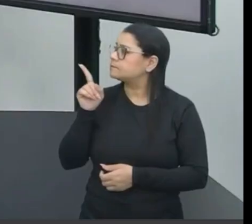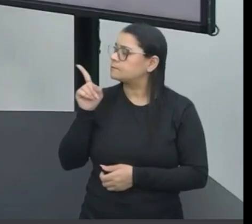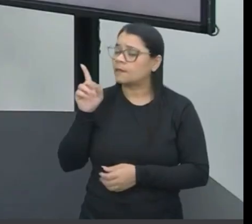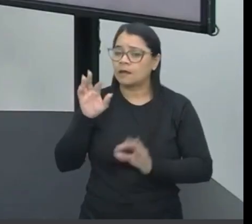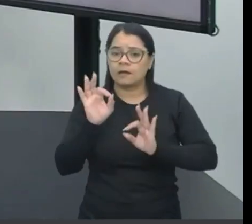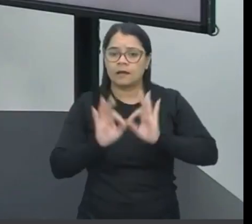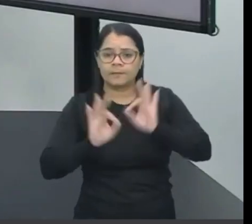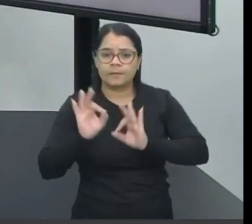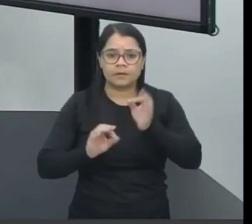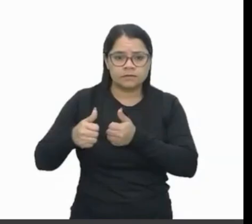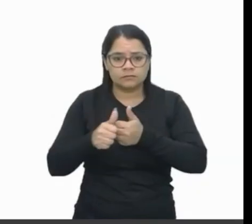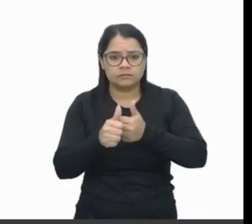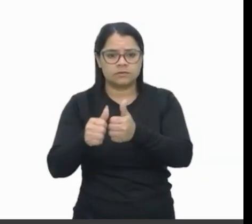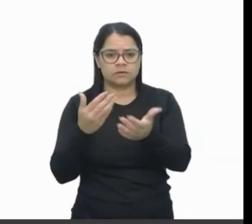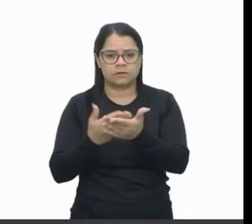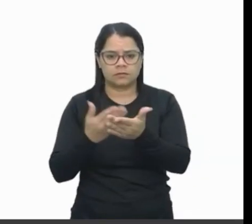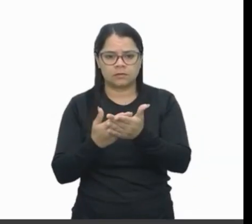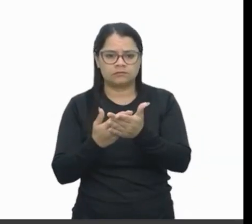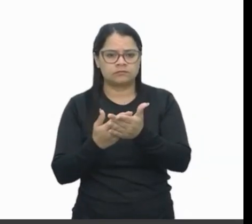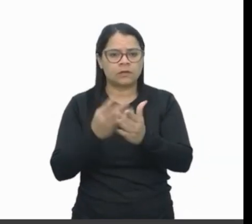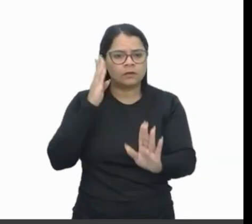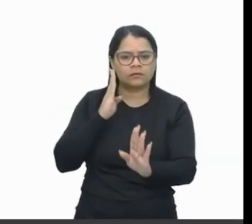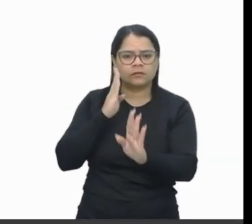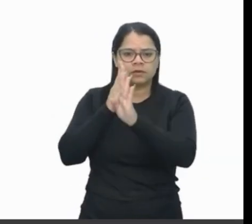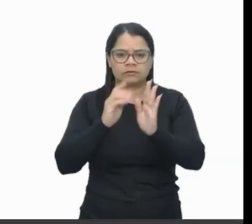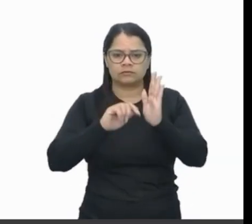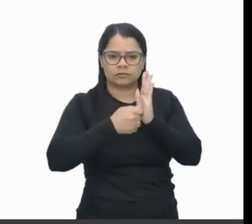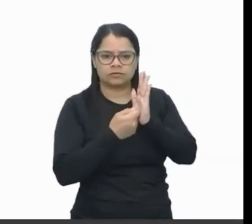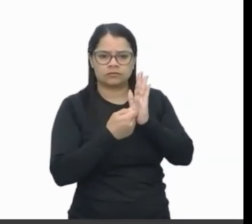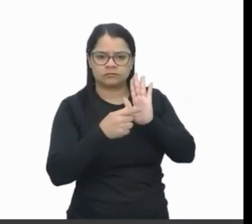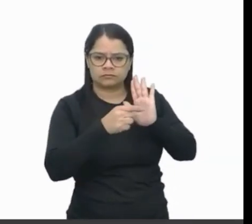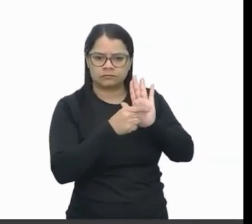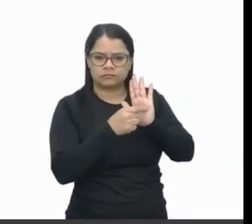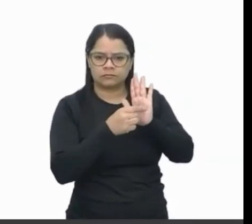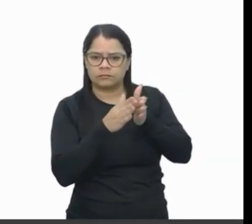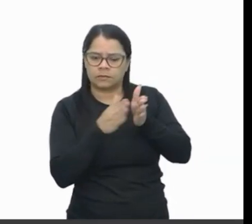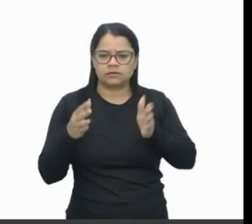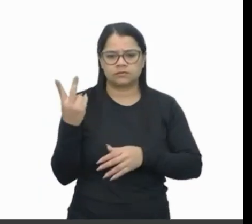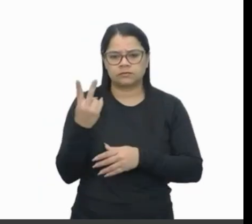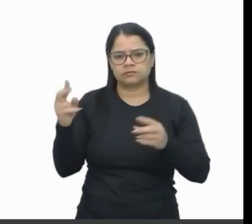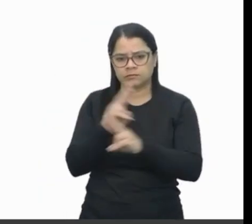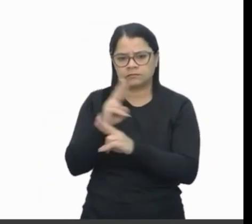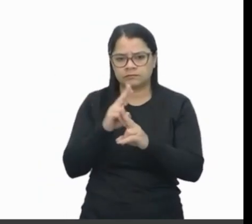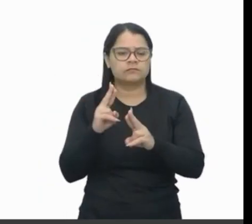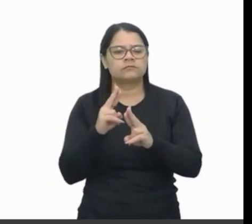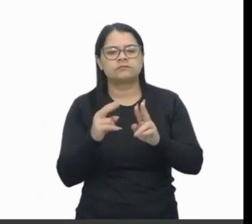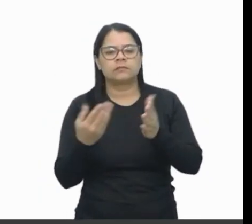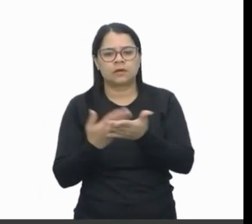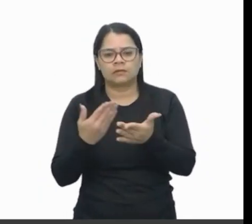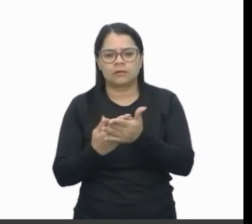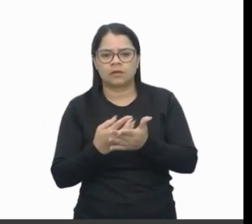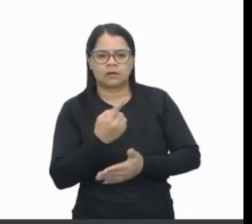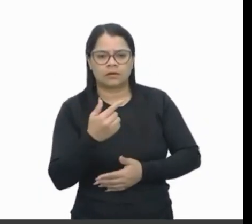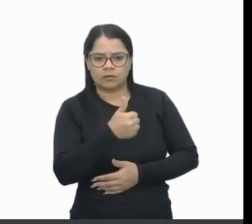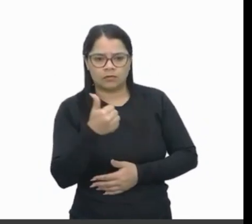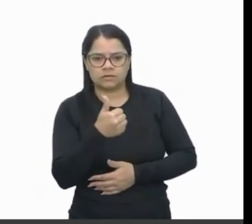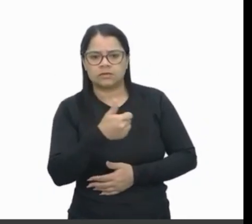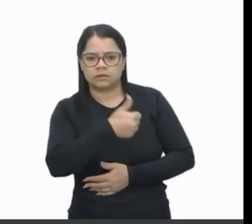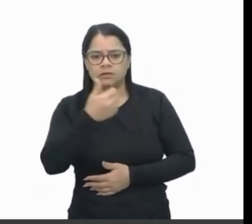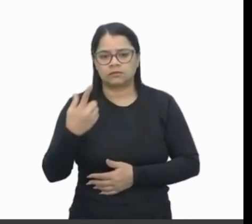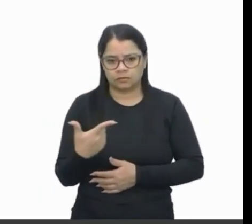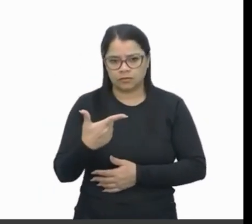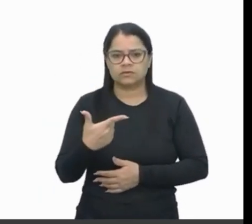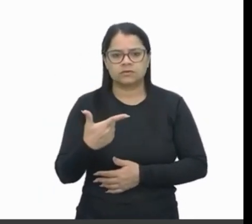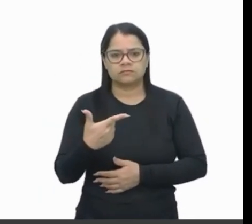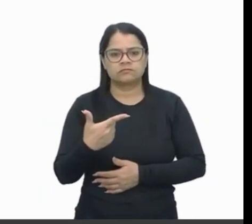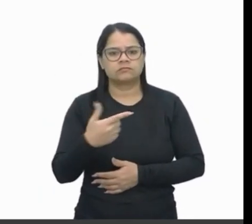Planejar e conduzir a aula desvendando o código, segredos com microbit, parte 2, referente às aulas 11 e 12 do nono ano.